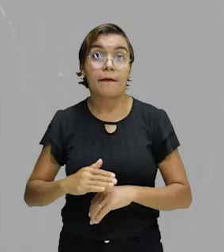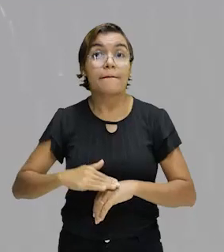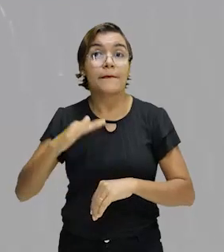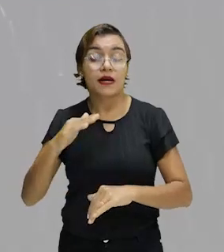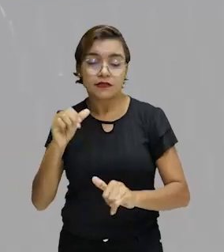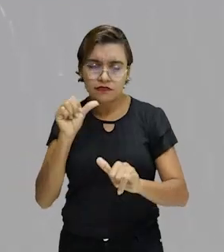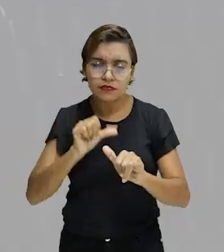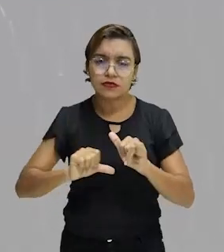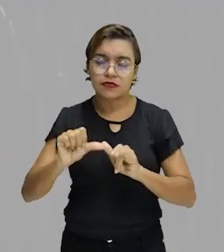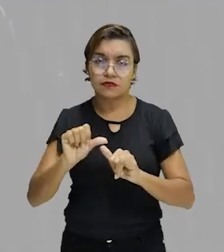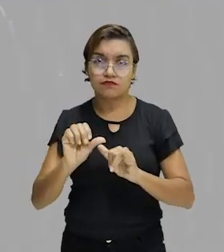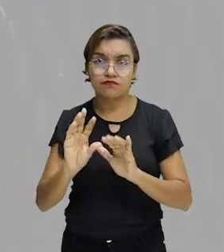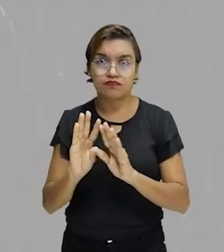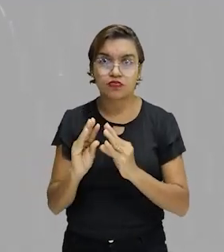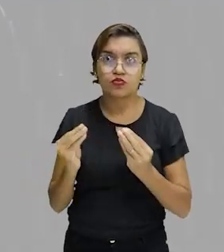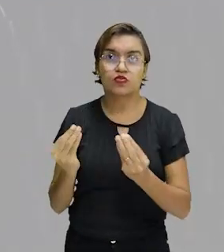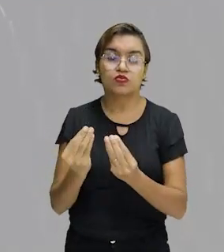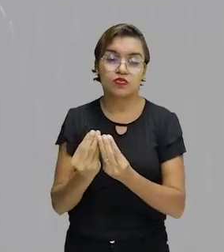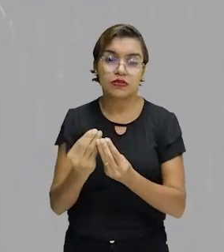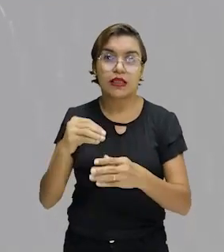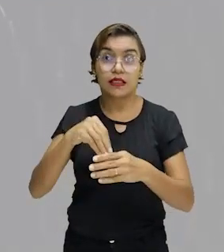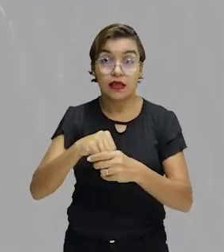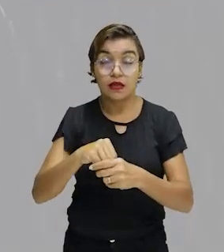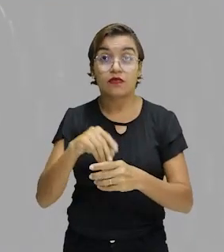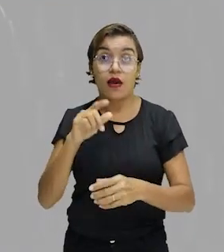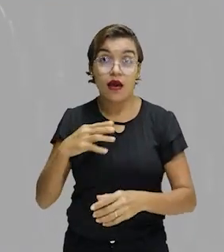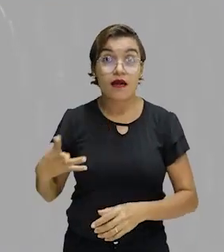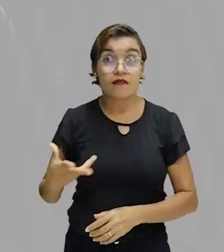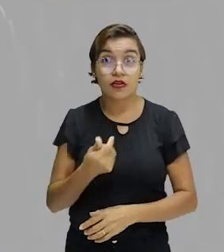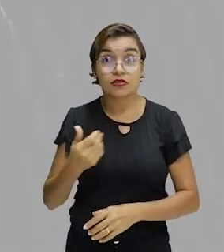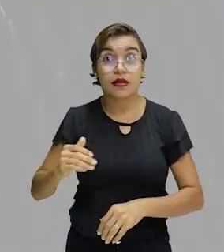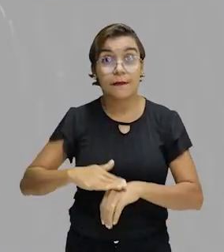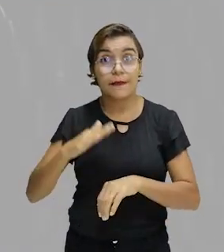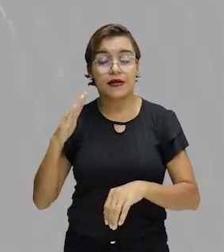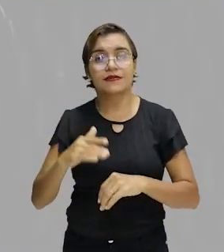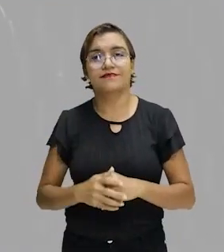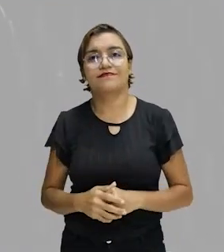mais reagentes inserirmos, maior a velocidade da reação.